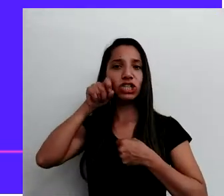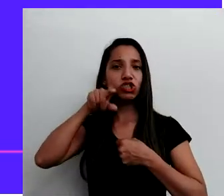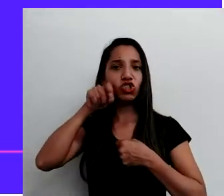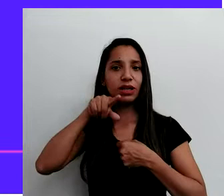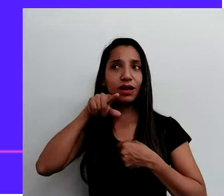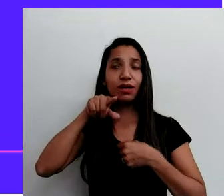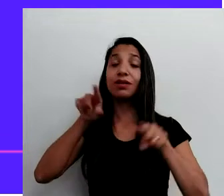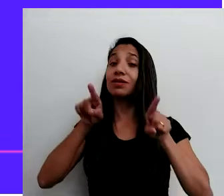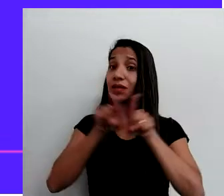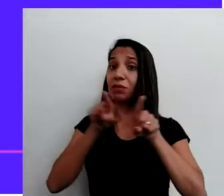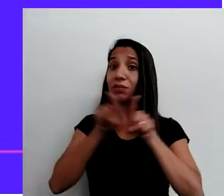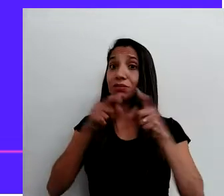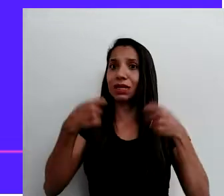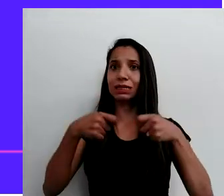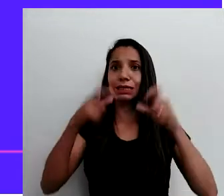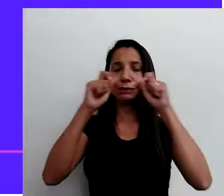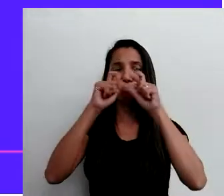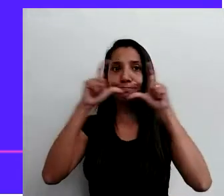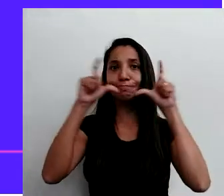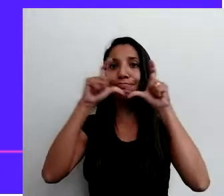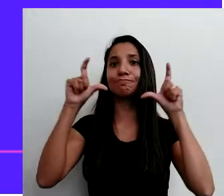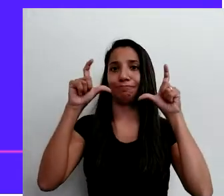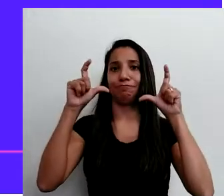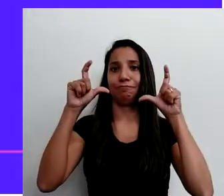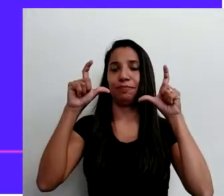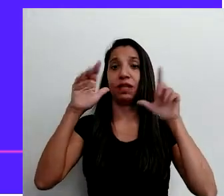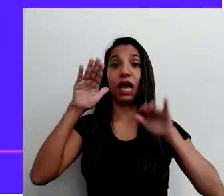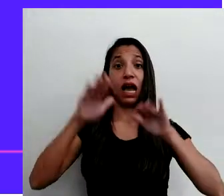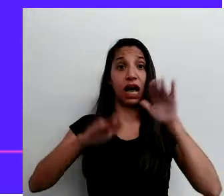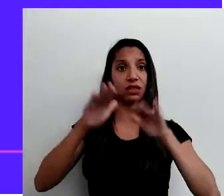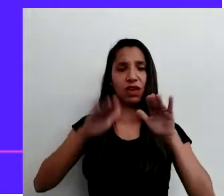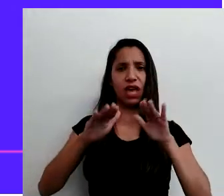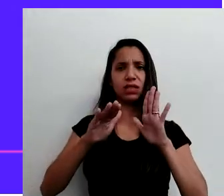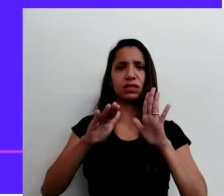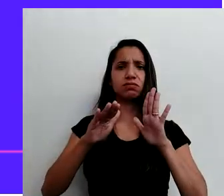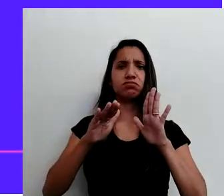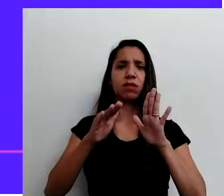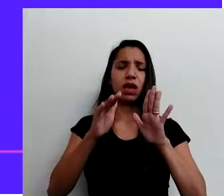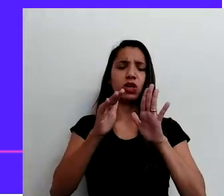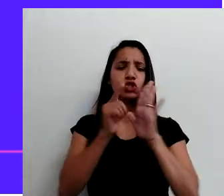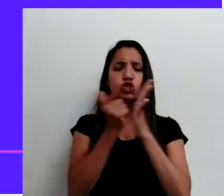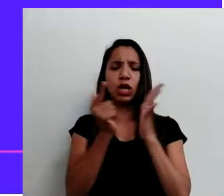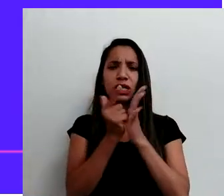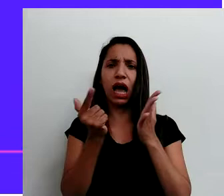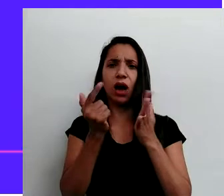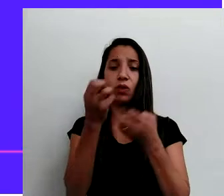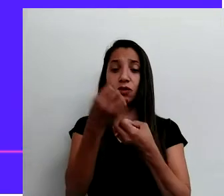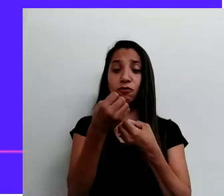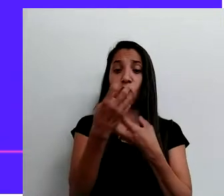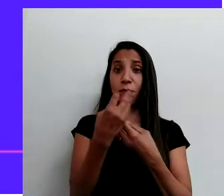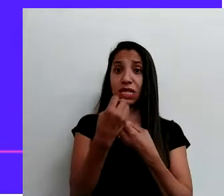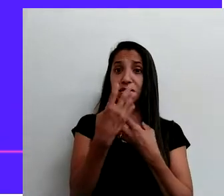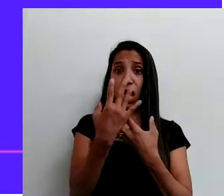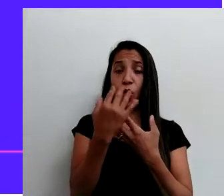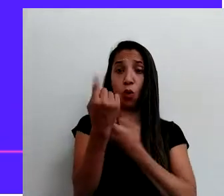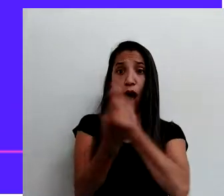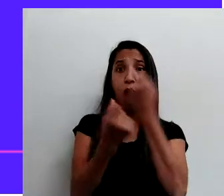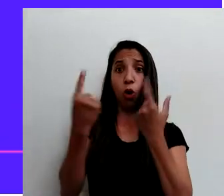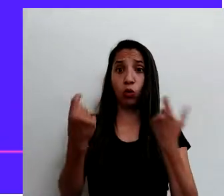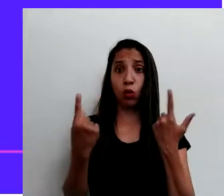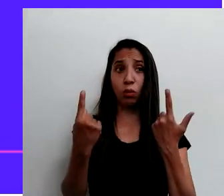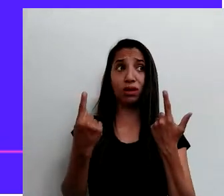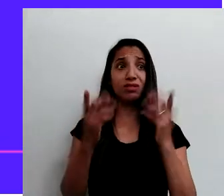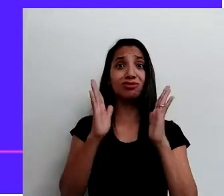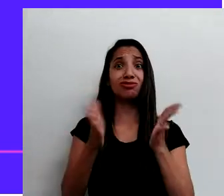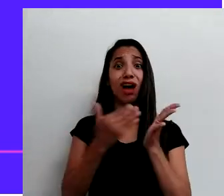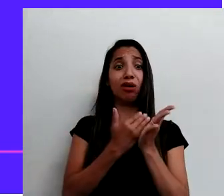de equilíbrio, porque muitas coberturas já partem da desqualificação a partir de uma